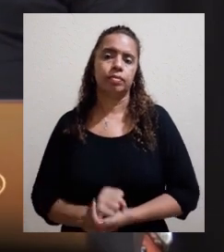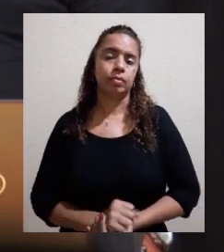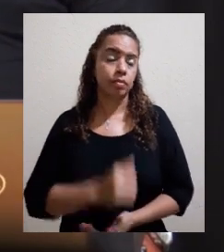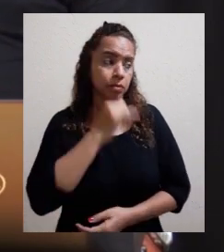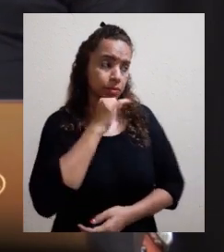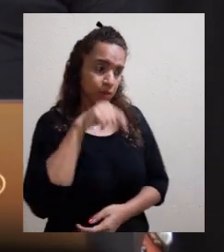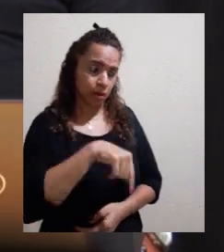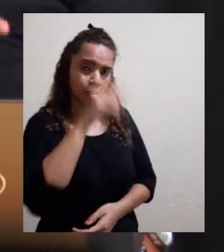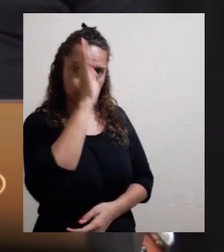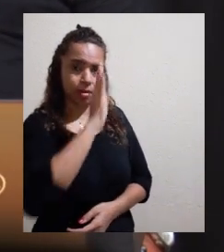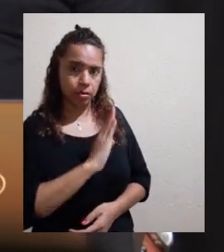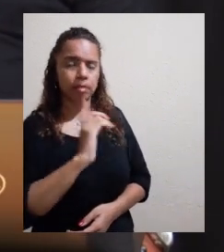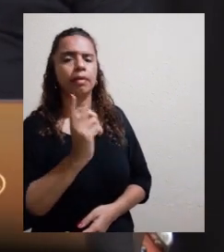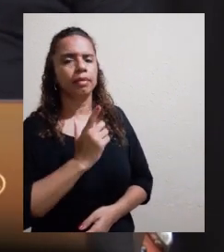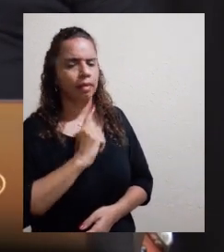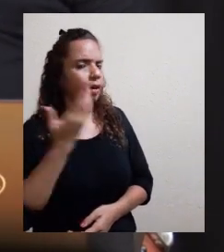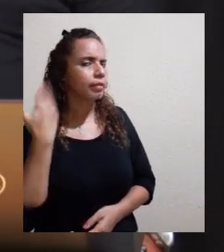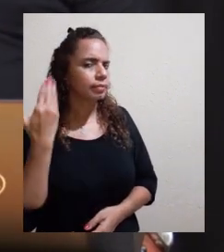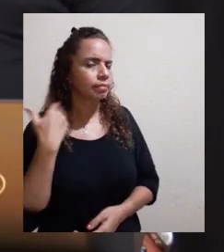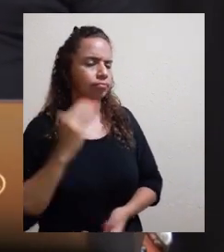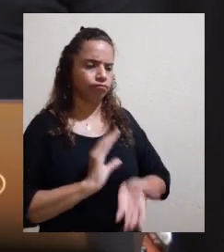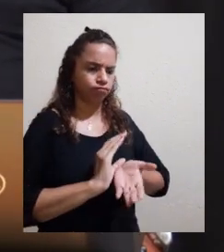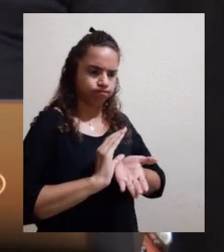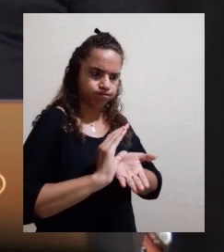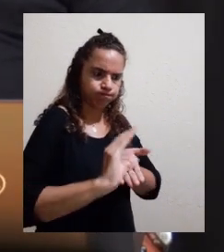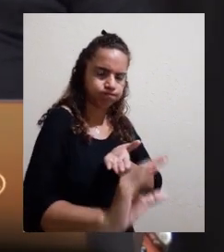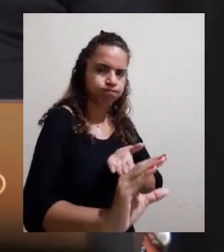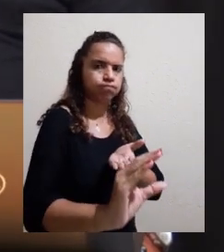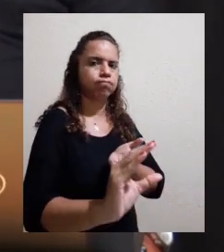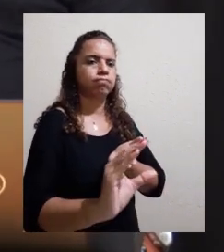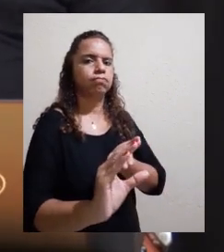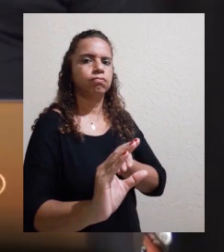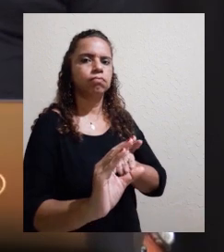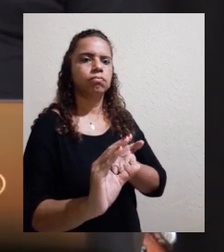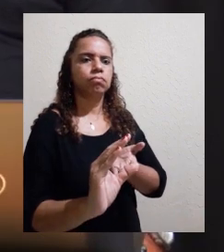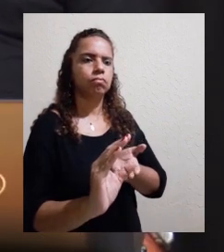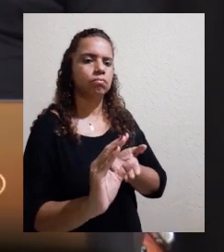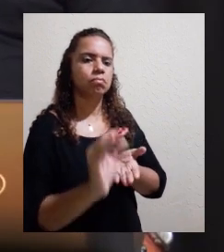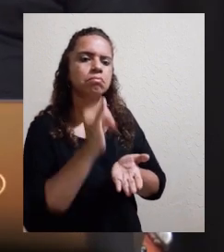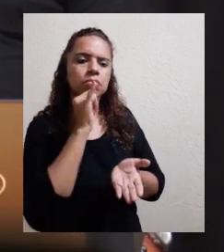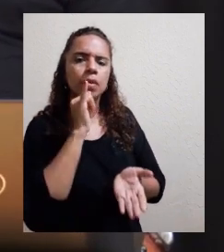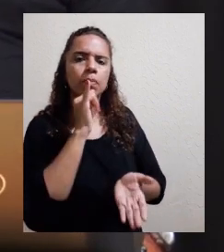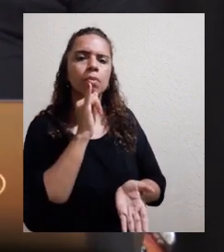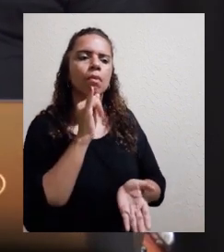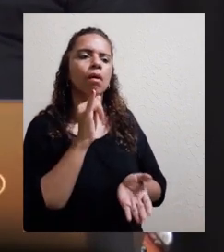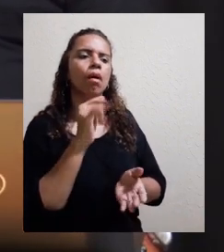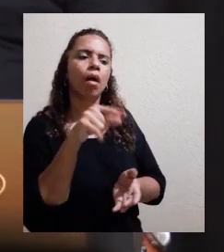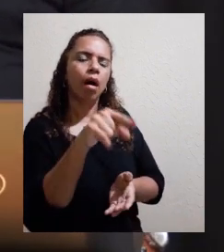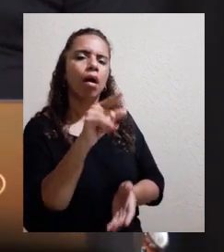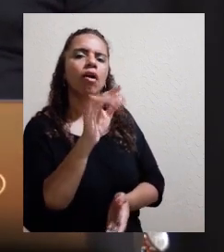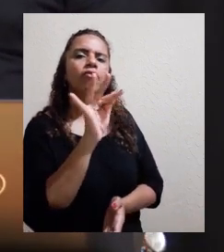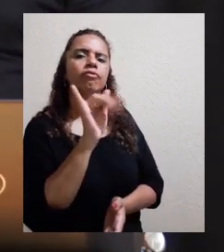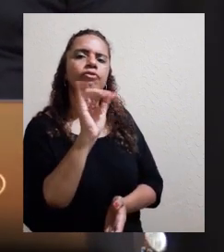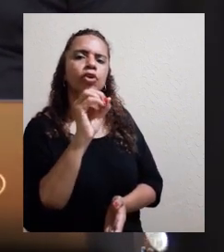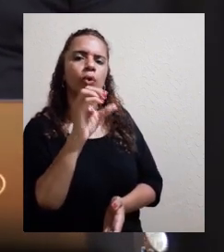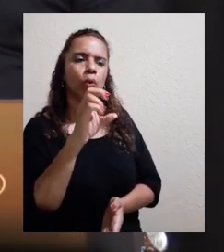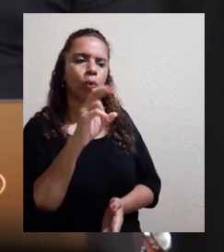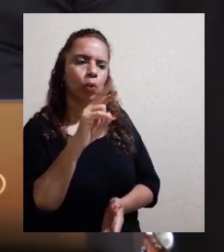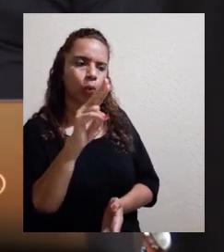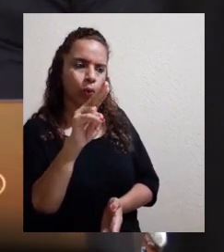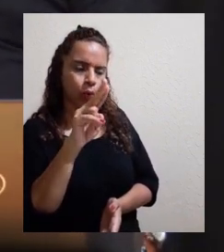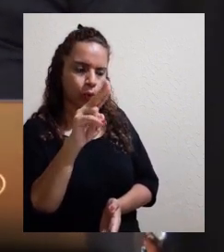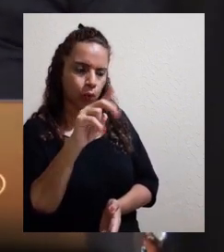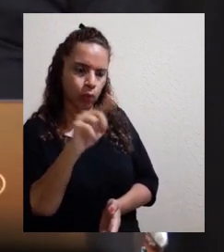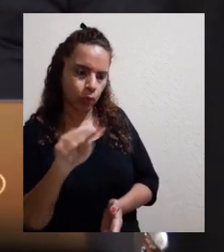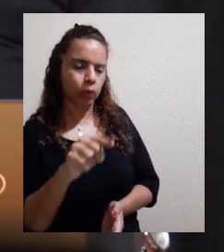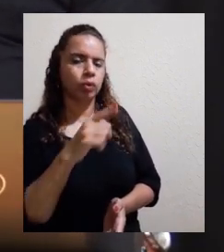Brasil, né? Que a gente teve um momento de grande investimento, onde entidades como a Fiocruz se tornaram extremamente relevantes, mais do que já eram do